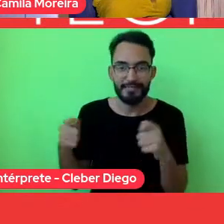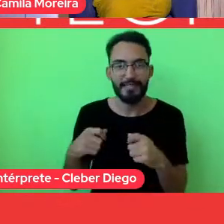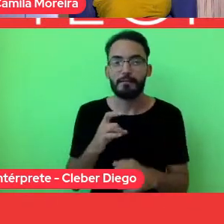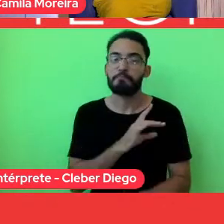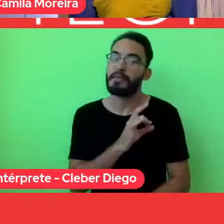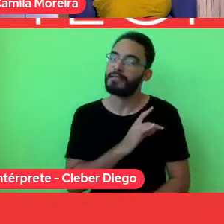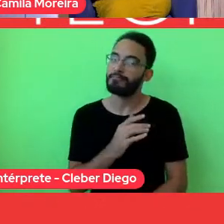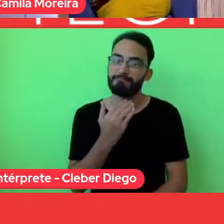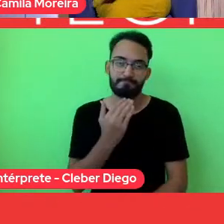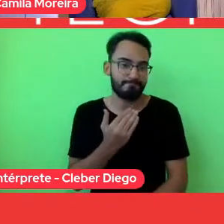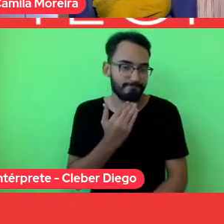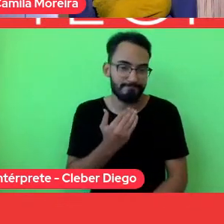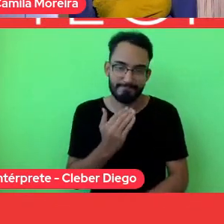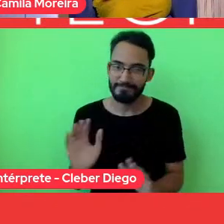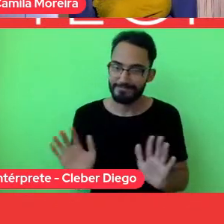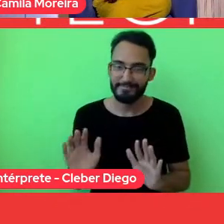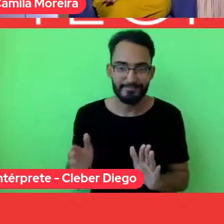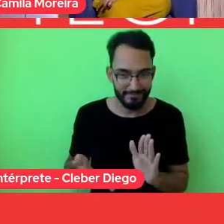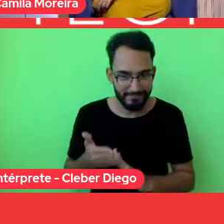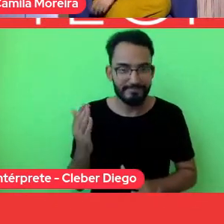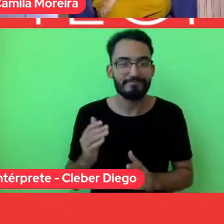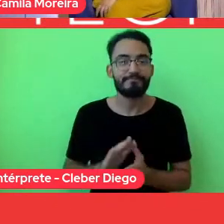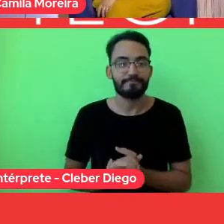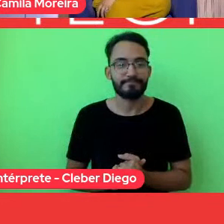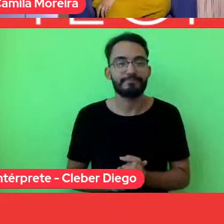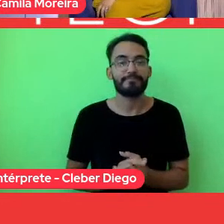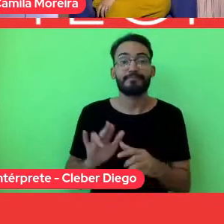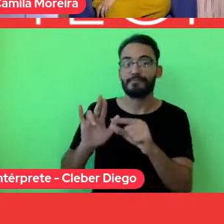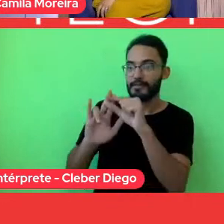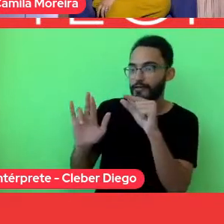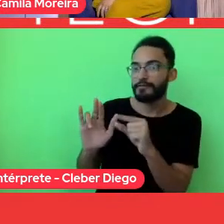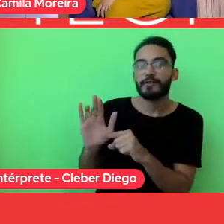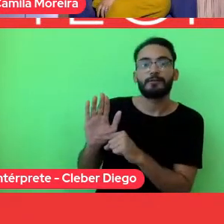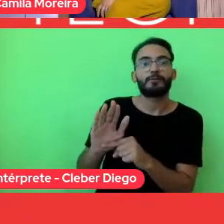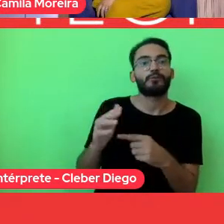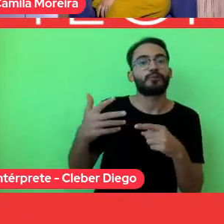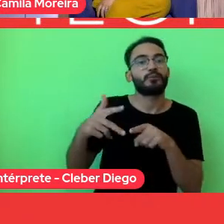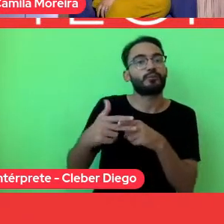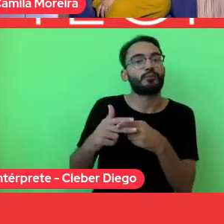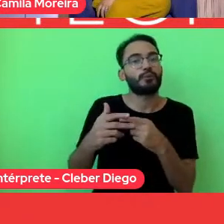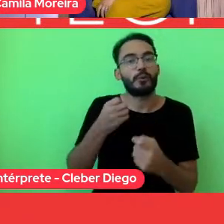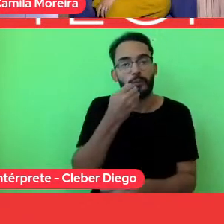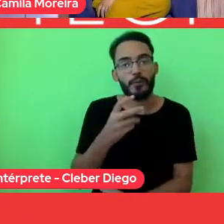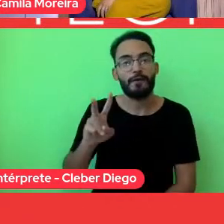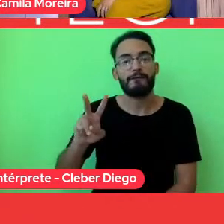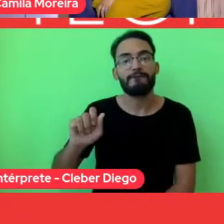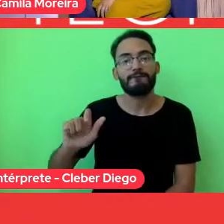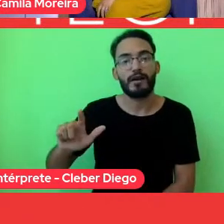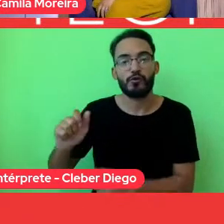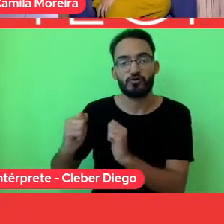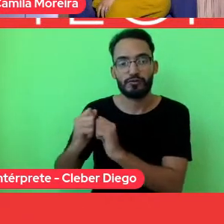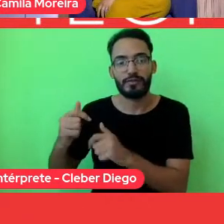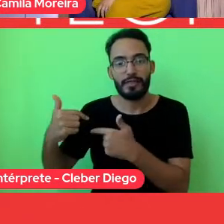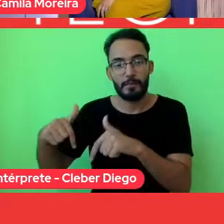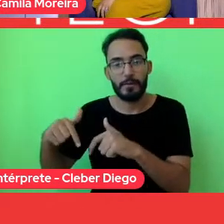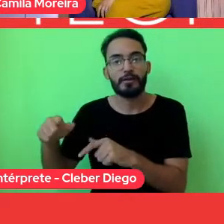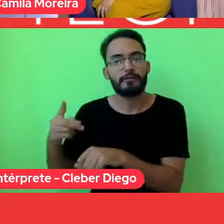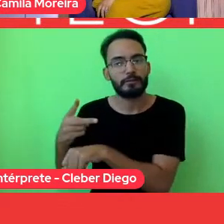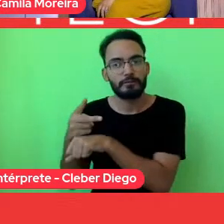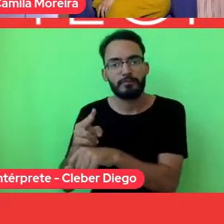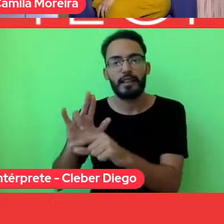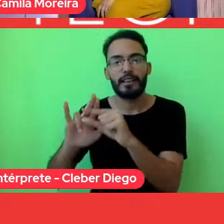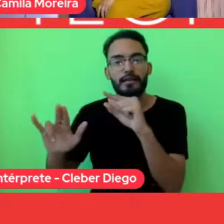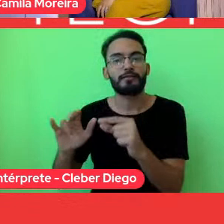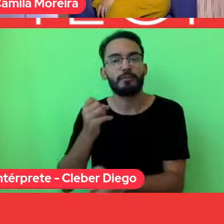medo. É, o LinkedIn é uma super ferramenta, né? A gente tem a Val aqui hoje que está trabalhando com a gente, super busca no